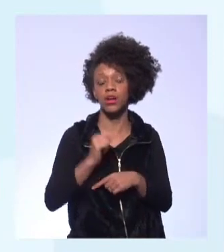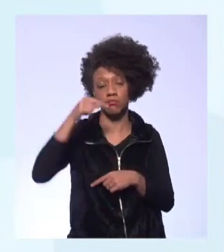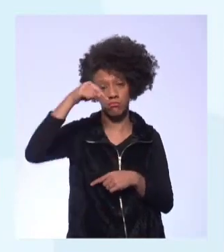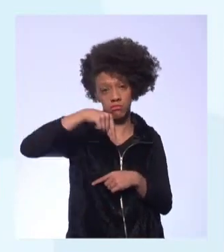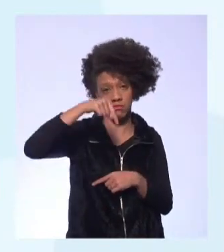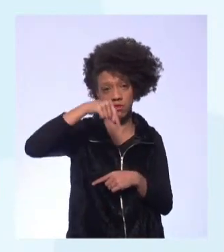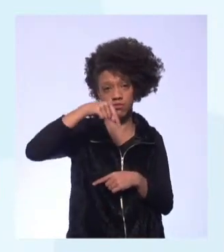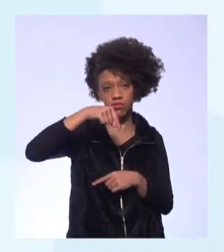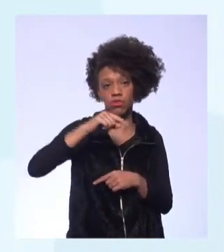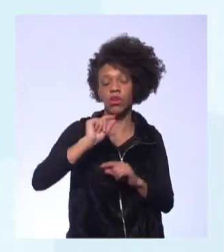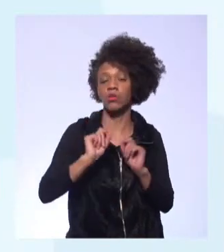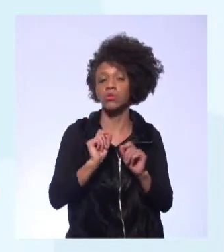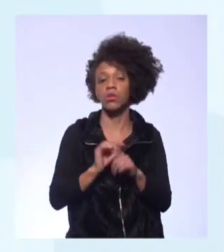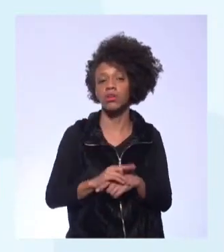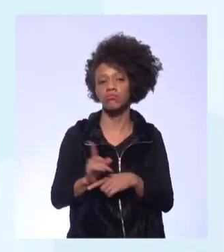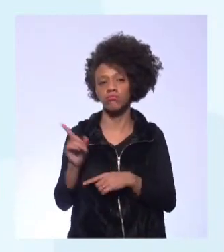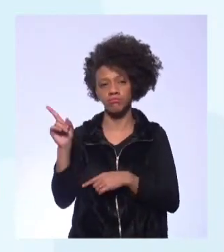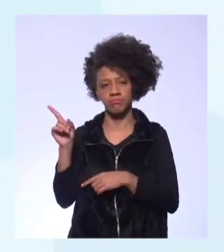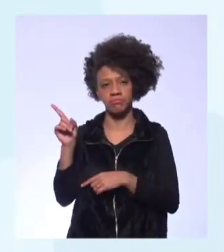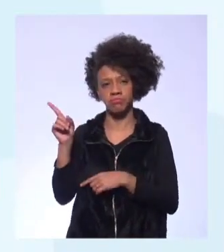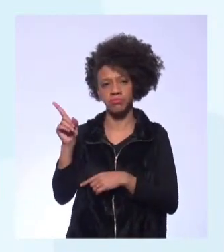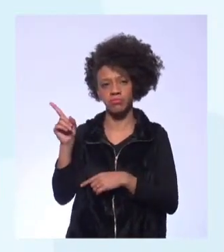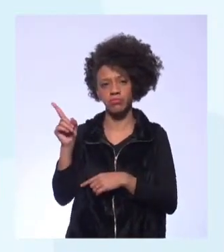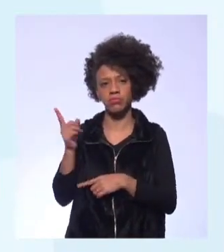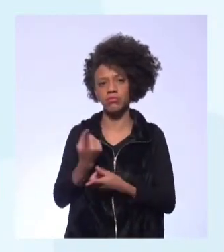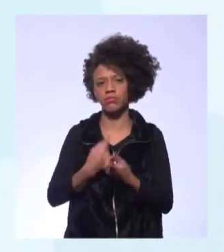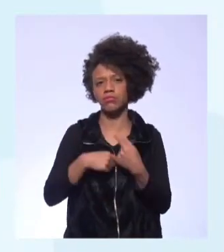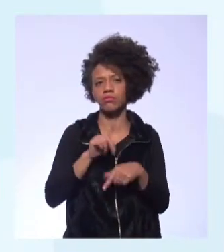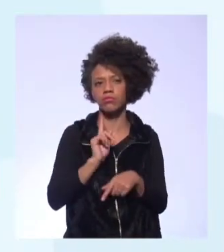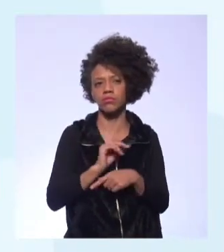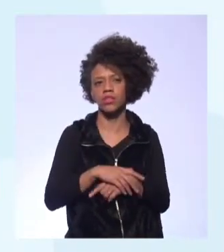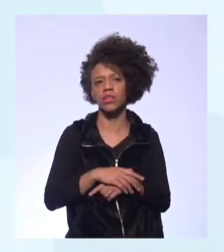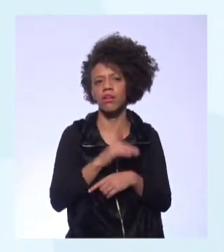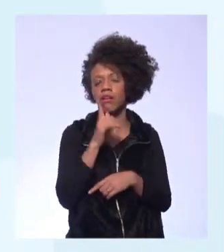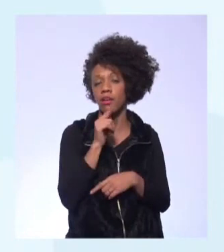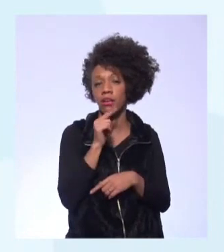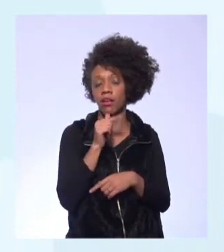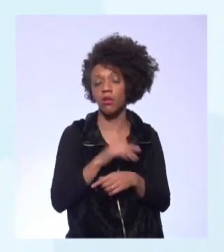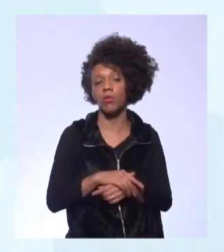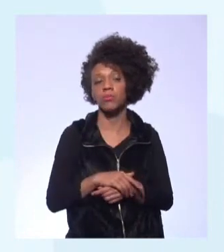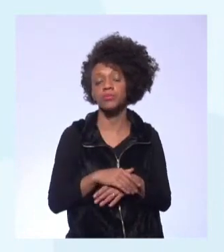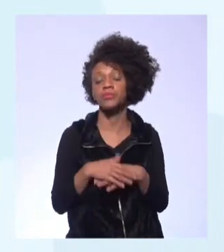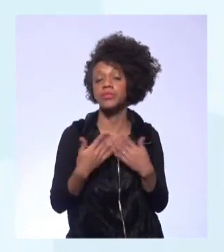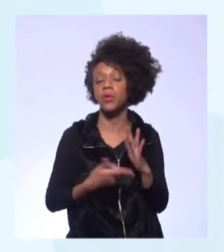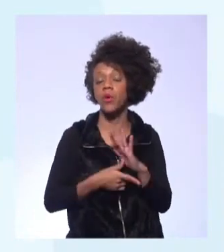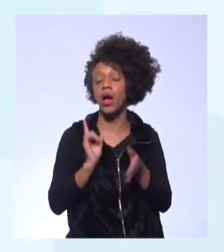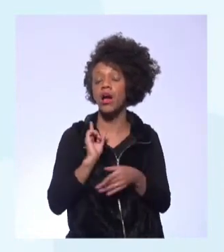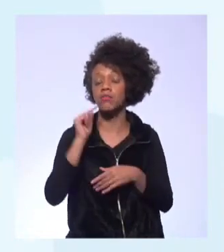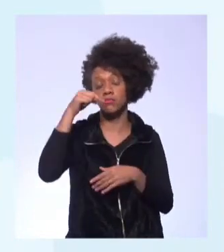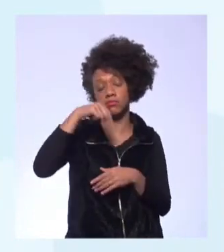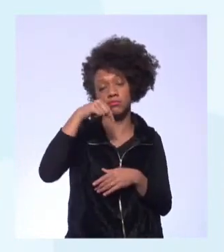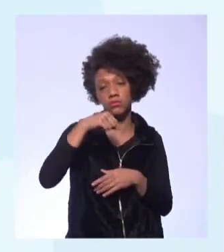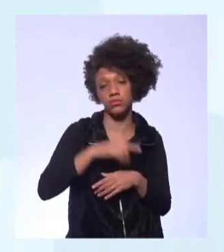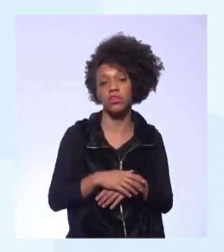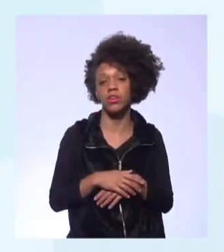setinha, tá? Que é o símbolo da química, da transformação, em água. Então,